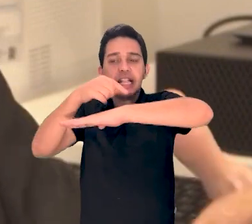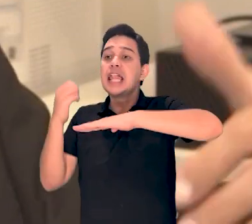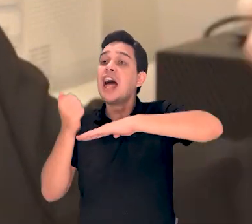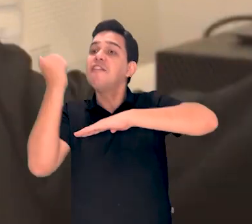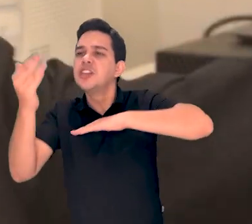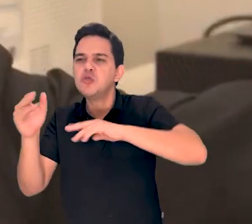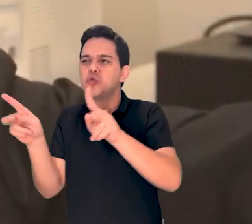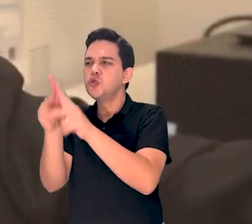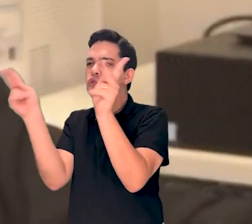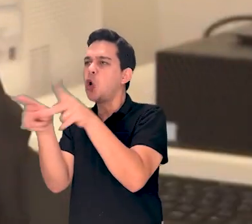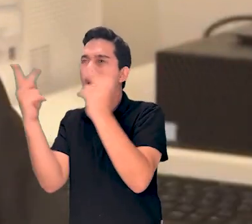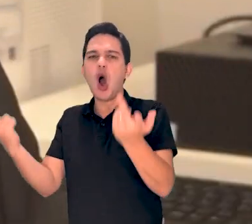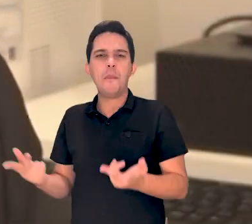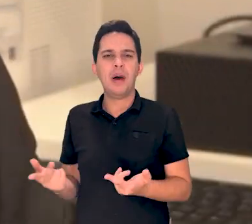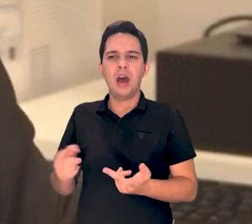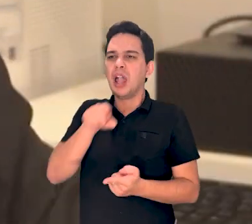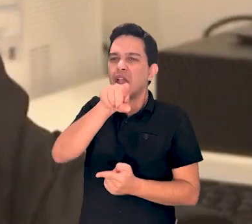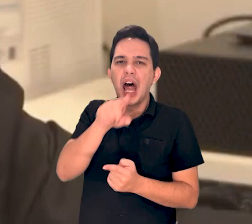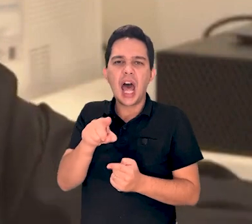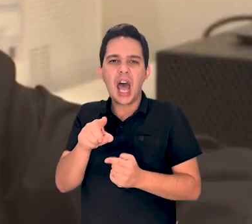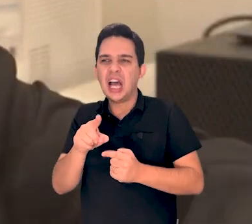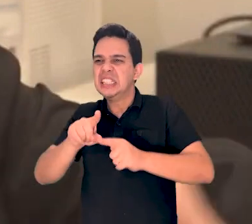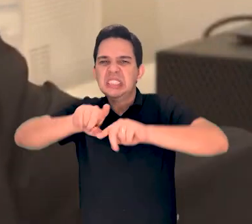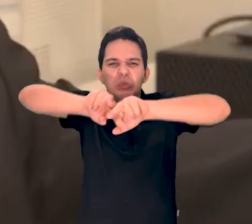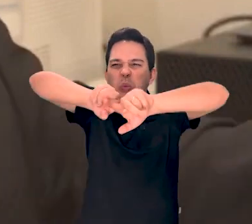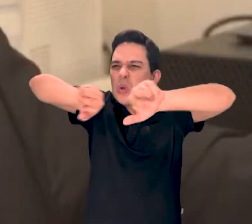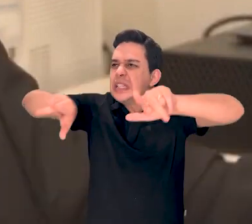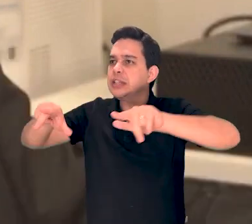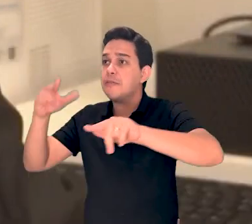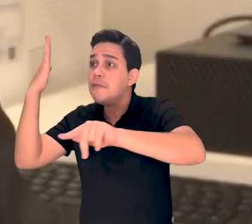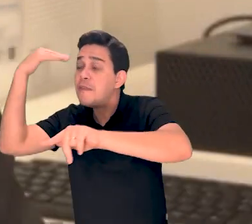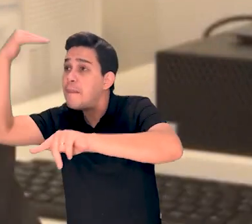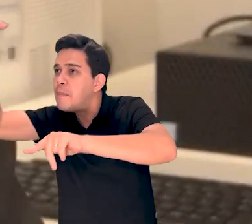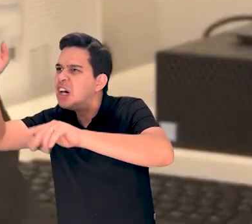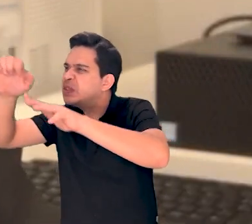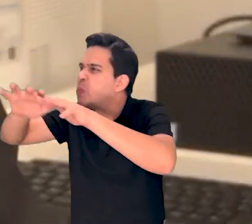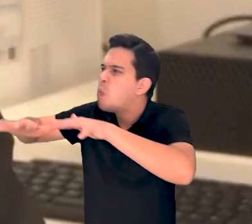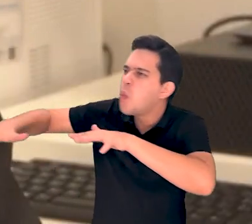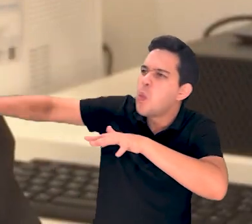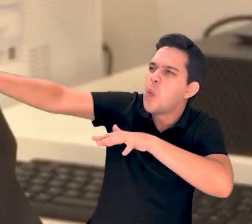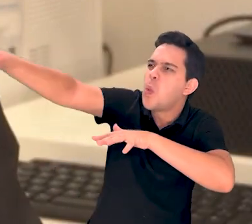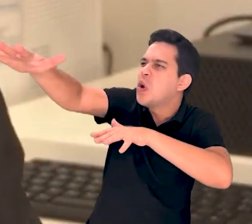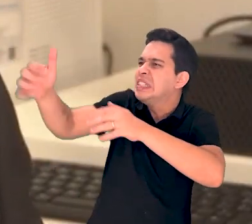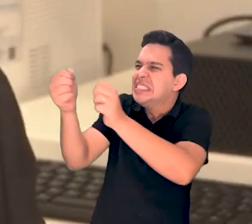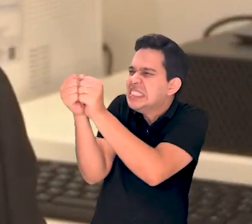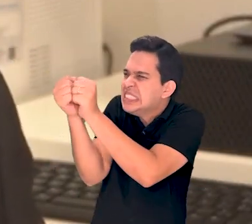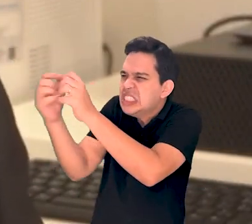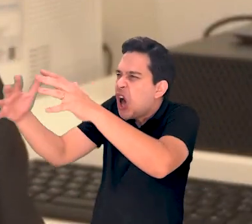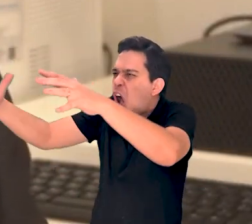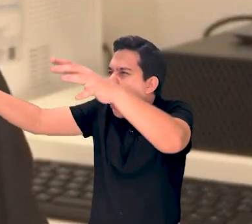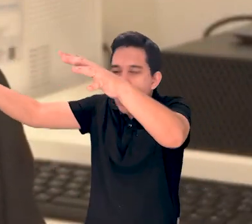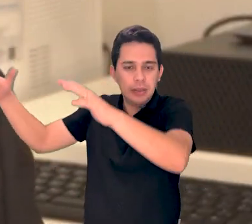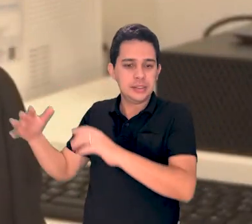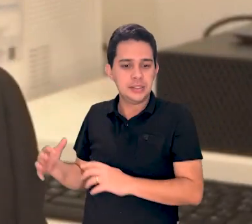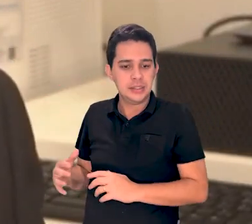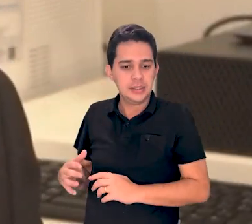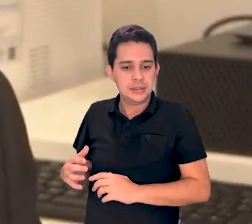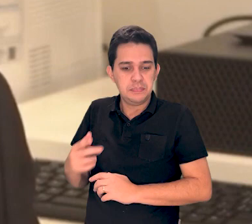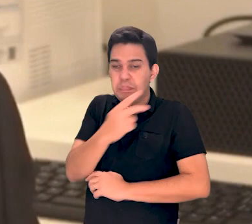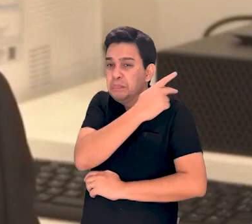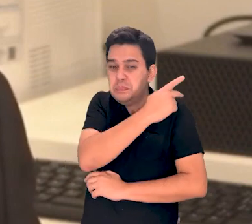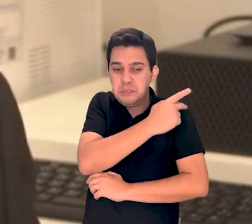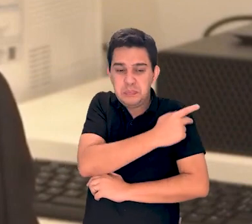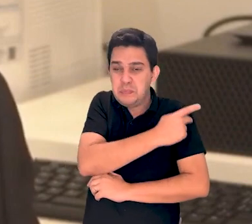Nova Ipanema Novo Leblon e um parte enorme um o outro que recebe